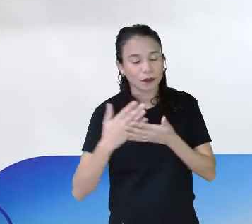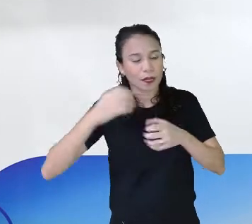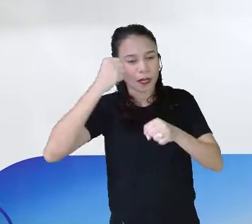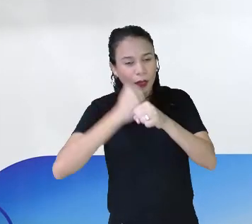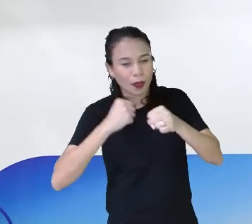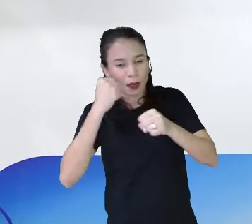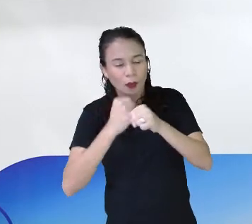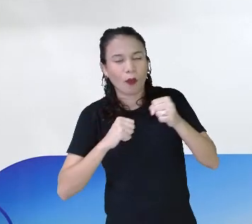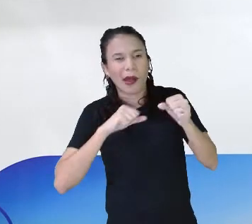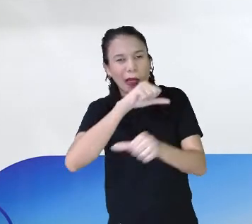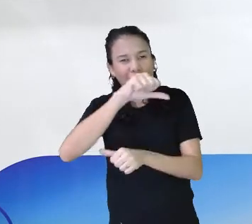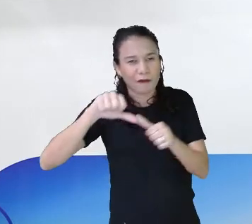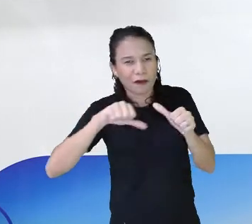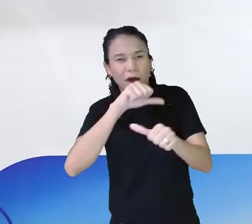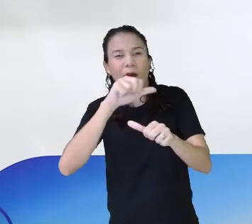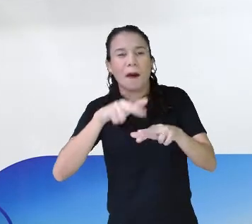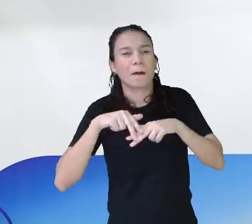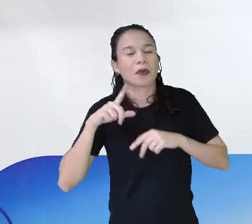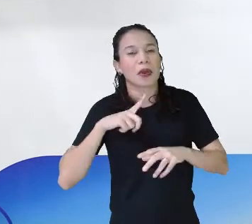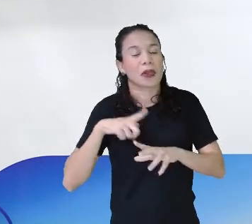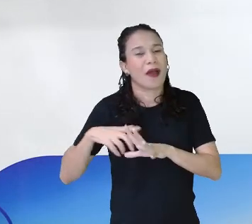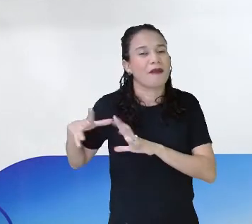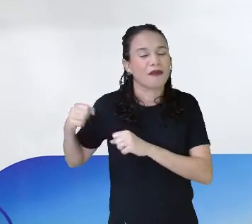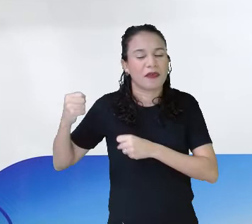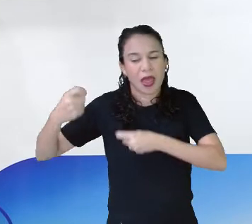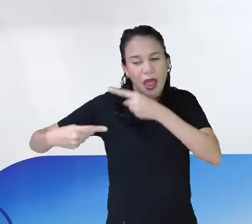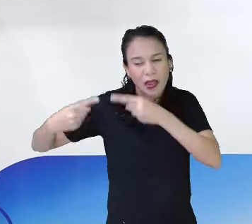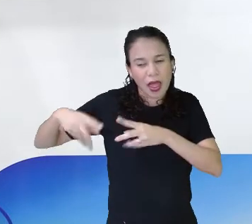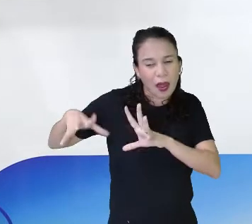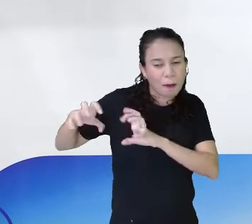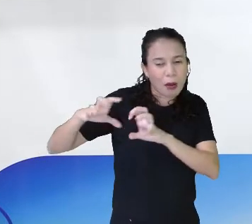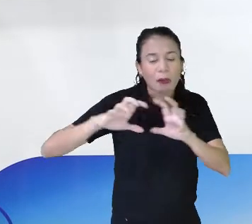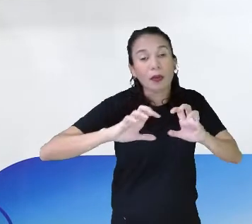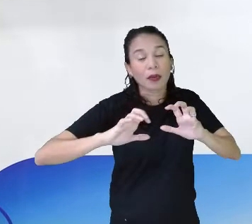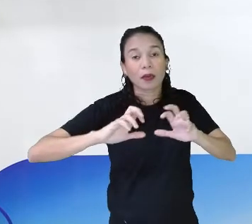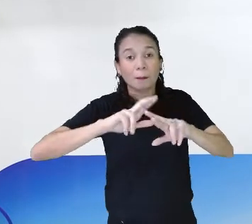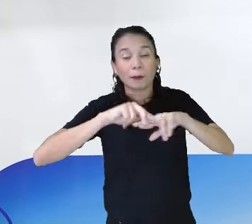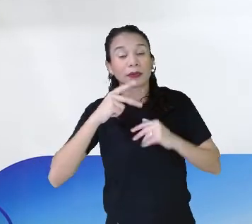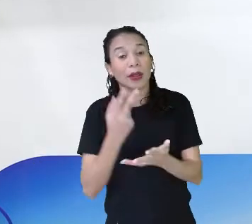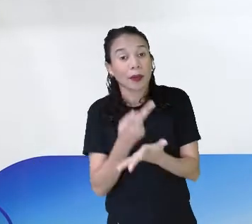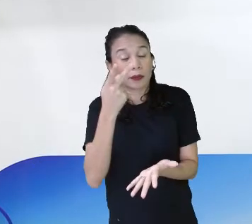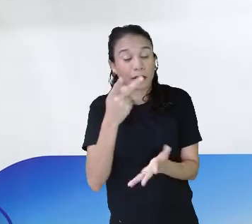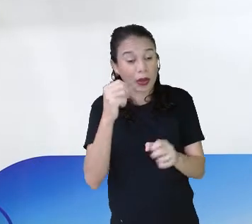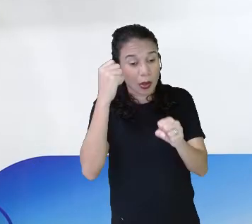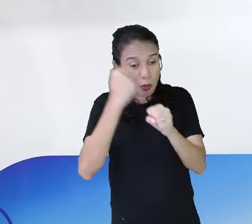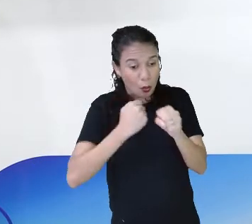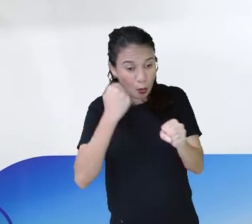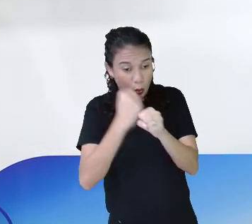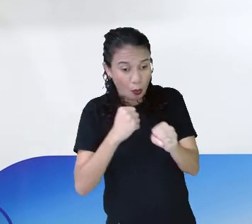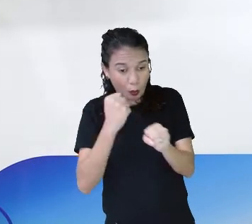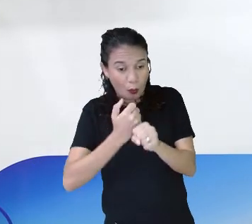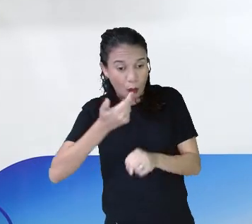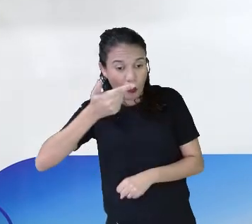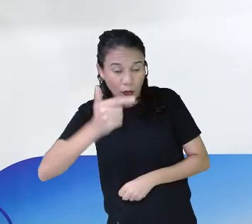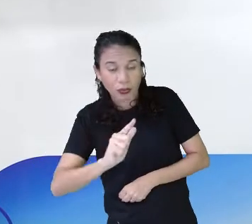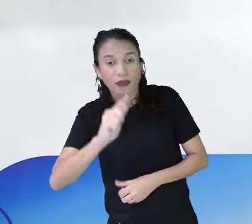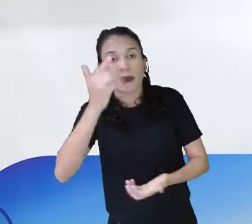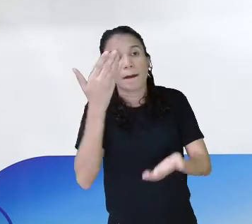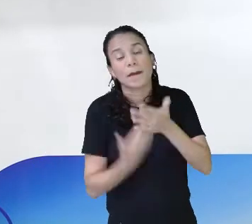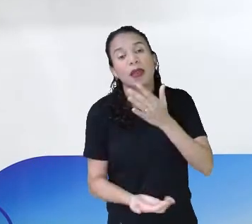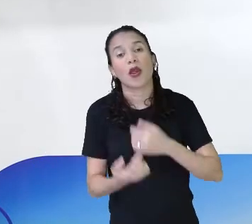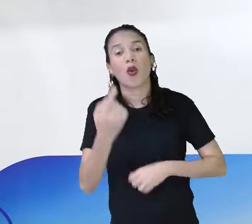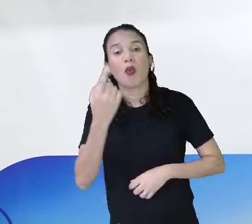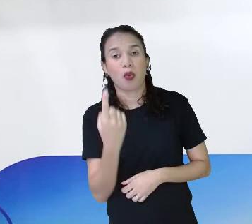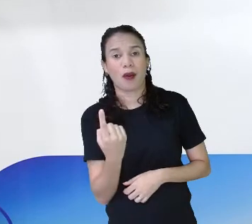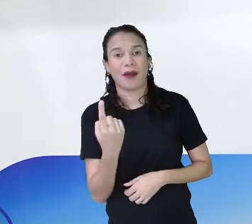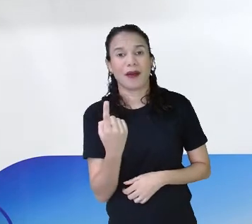por conta de algumas batalhas que aconteceram nesse forte. E quando ele foi reconstruído, ele perdeu a